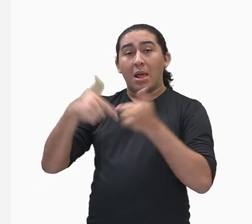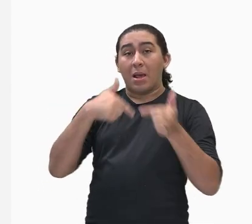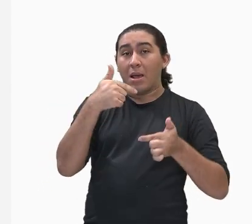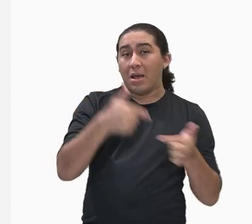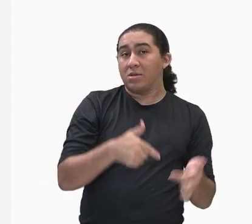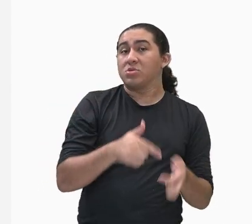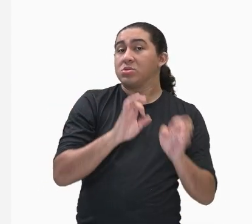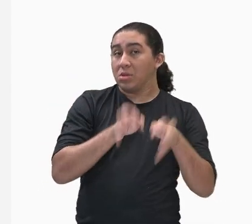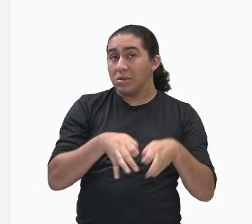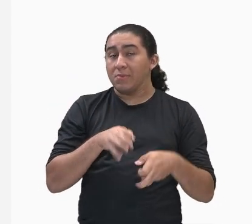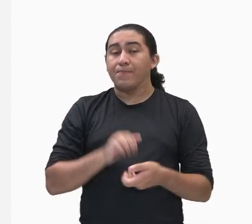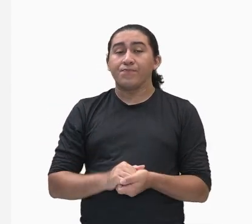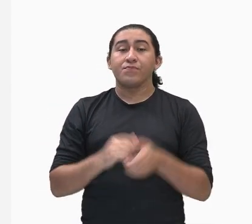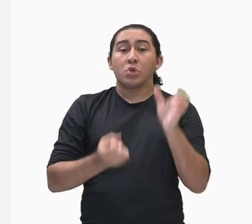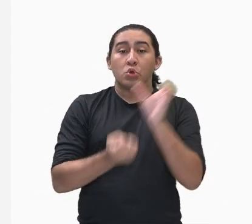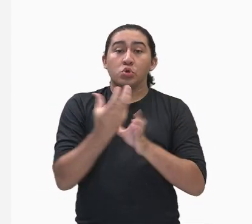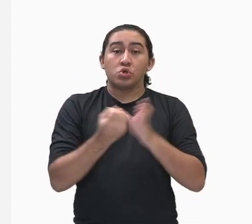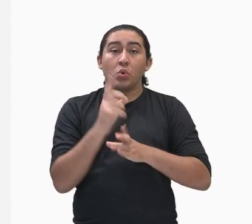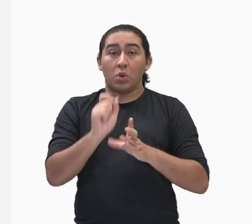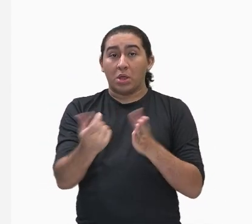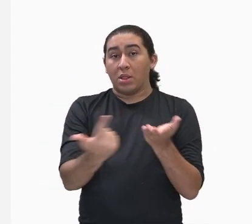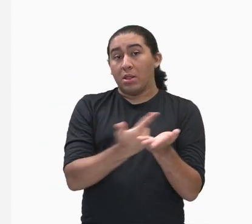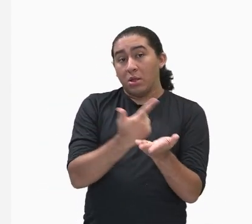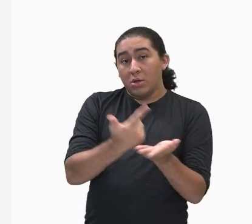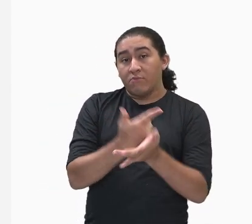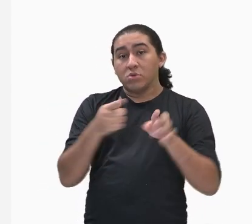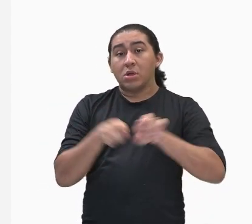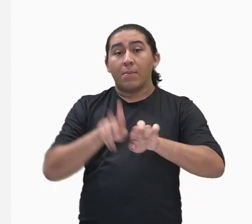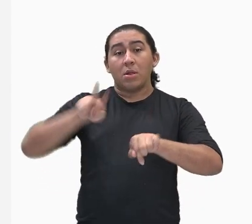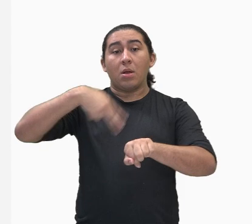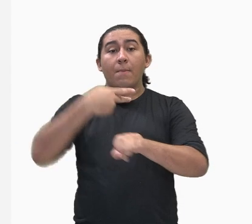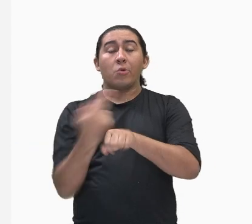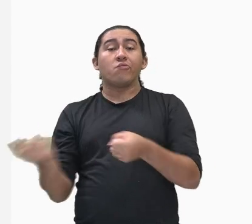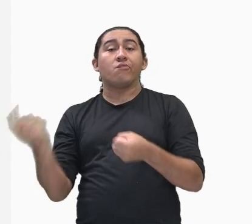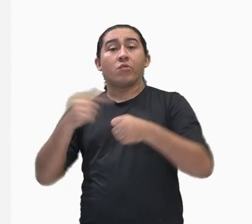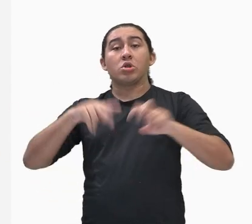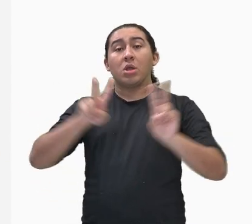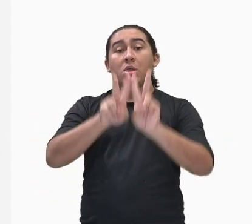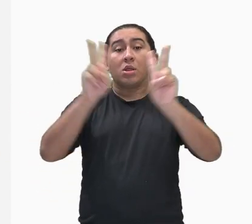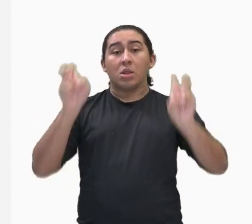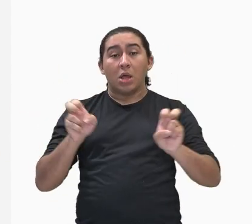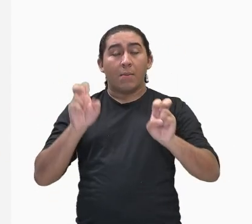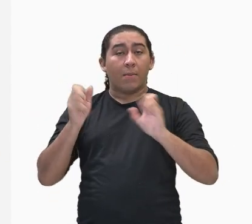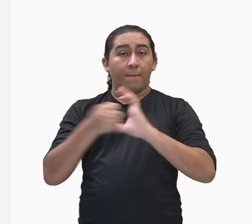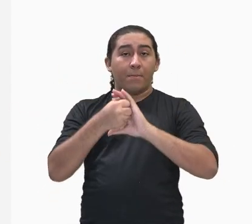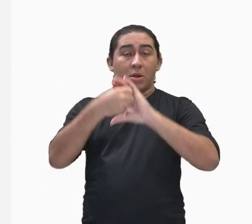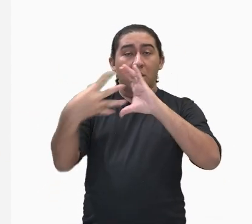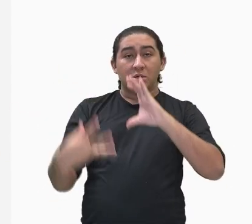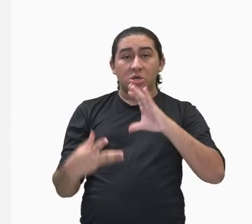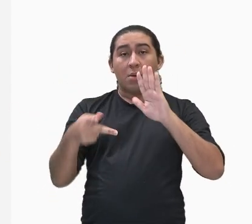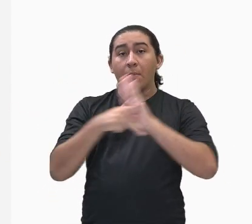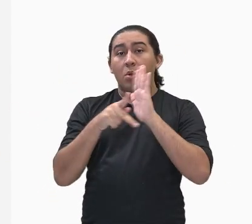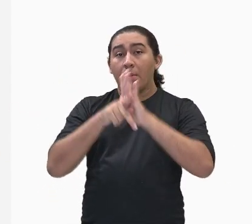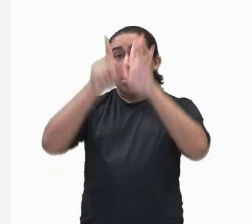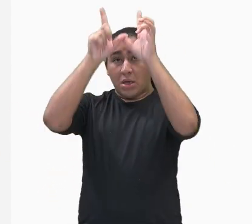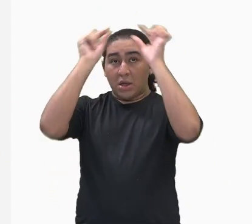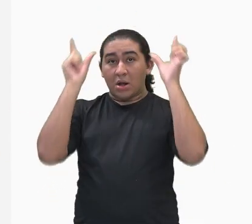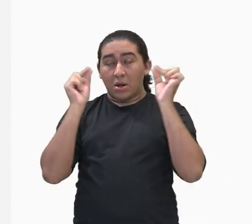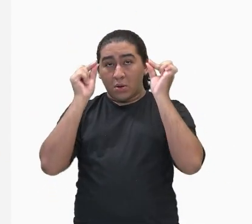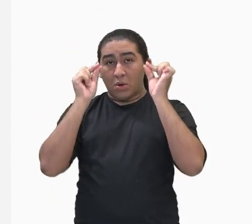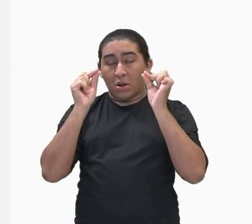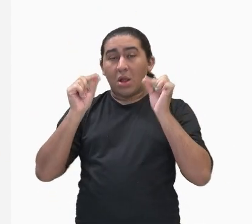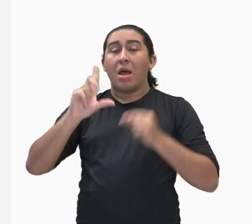seja, foram produzidas obras que retomaram temáticas estéticas greco-latinas